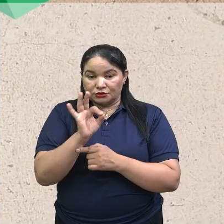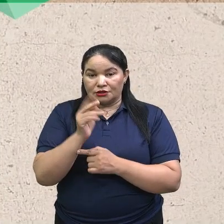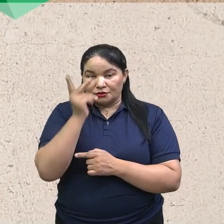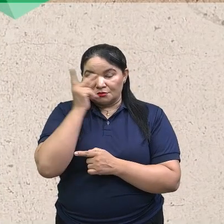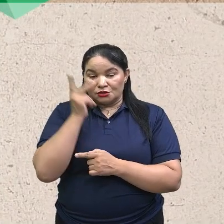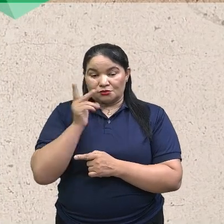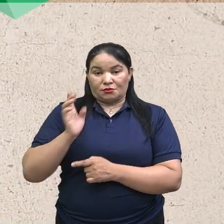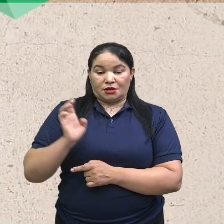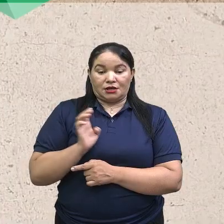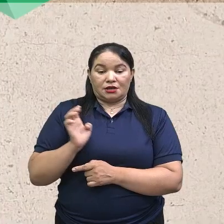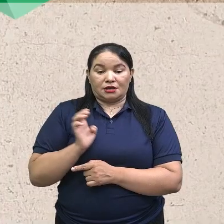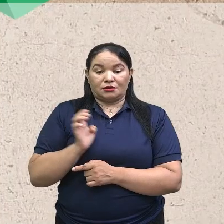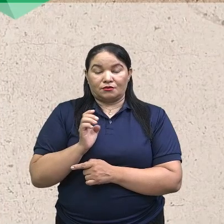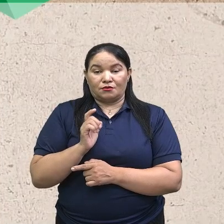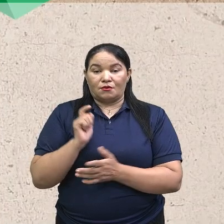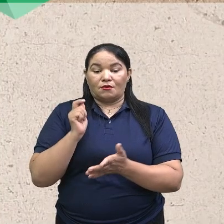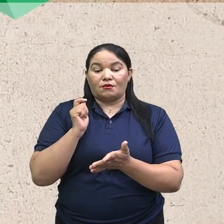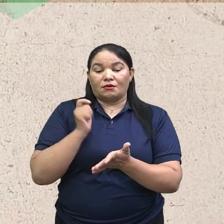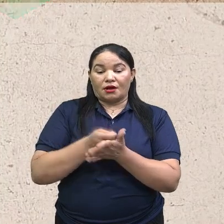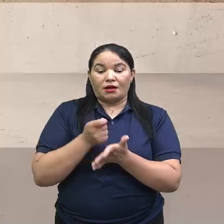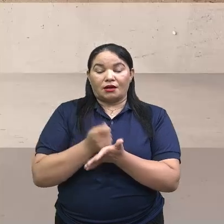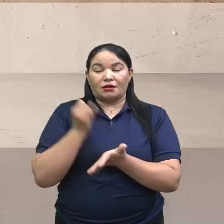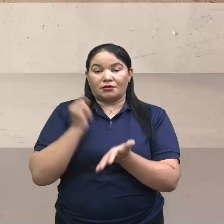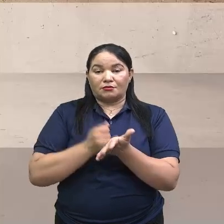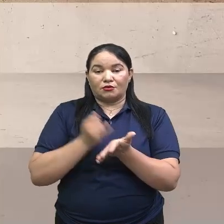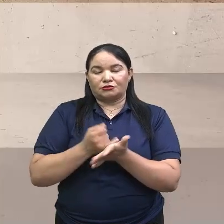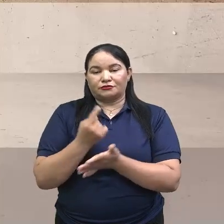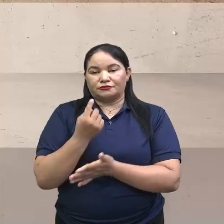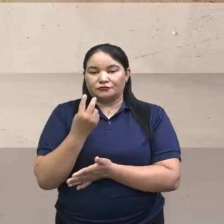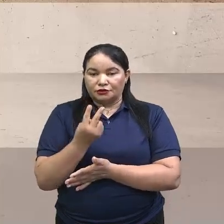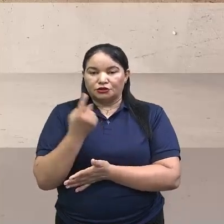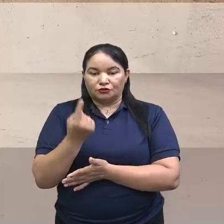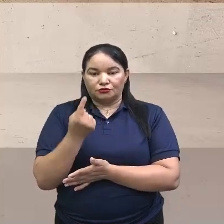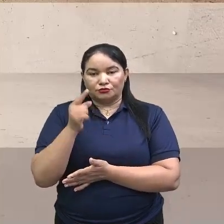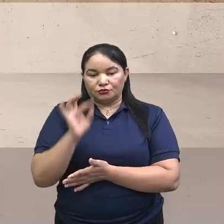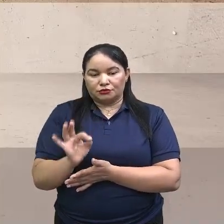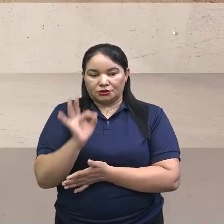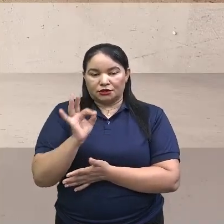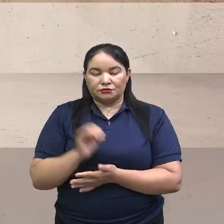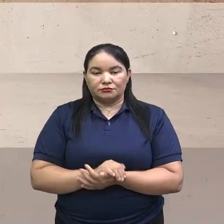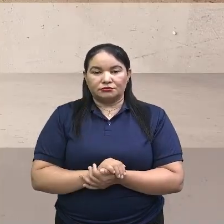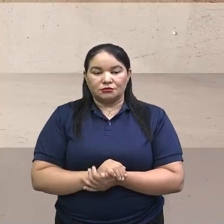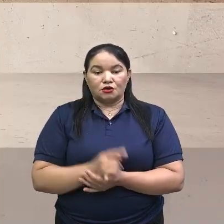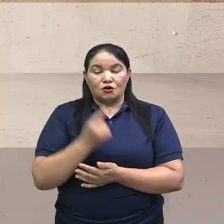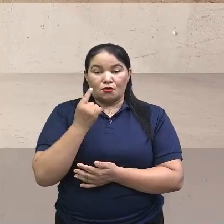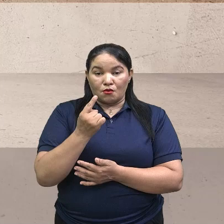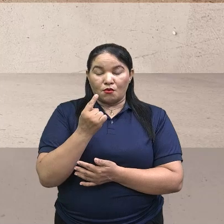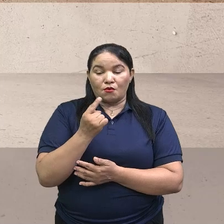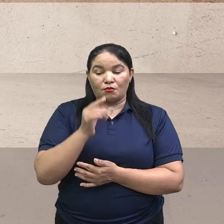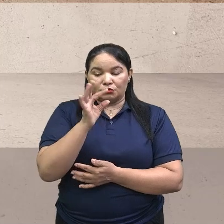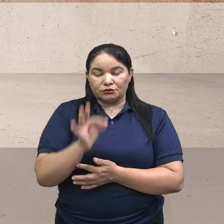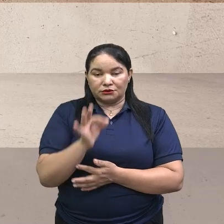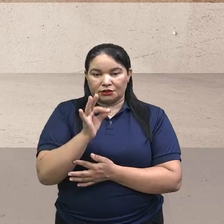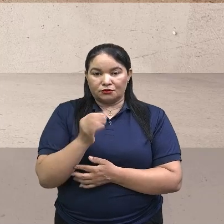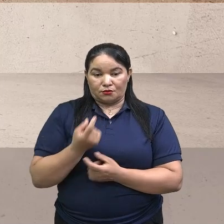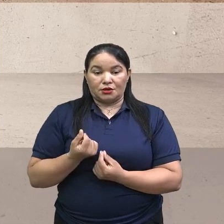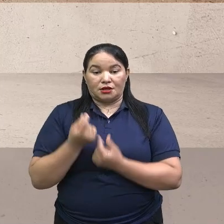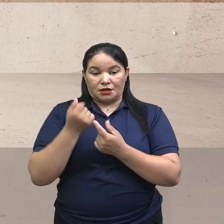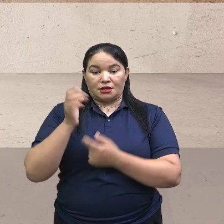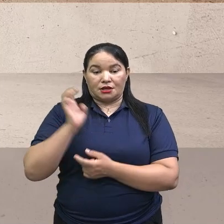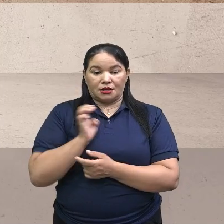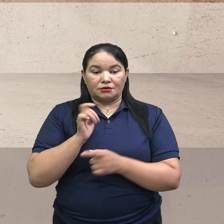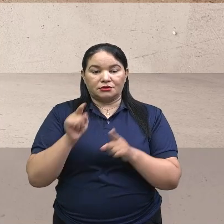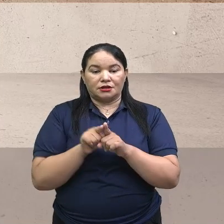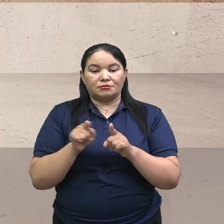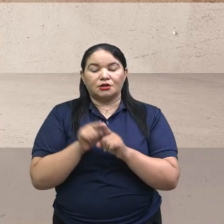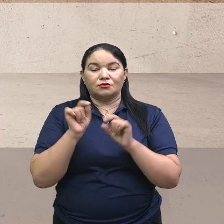ricos gastam apenas 21%. O 1% mais rico da população brasileira recebe,